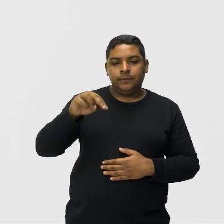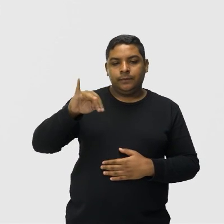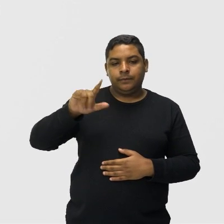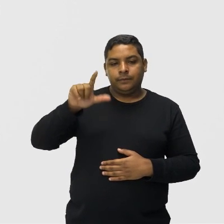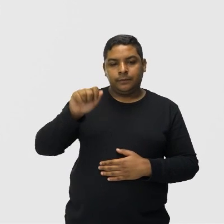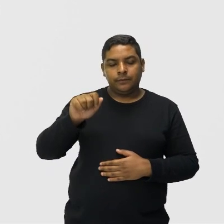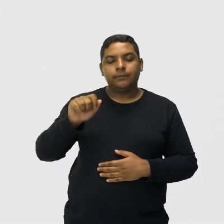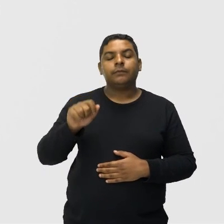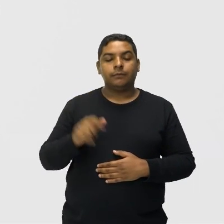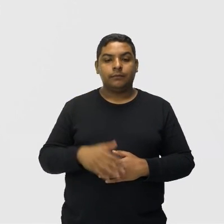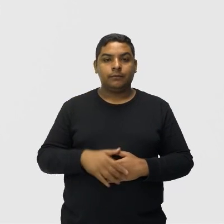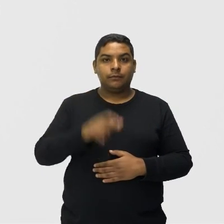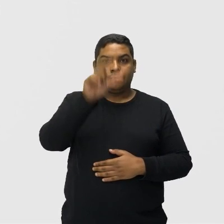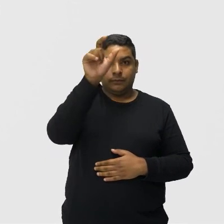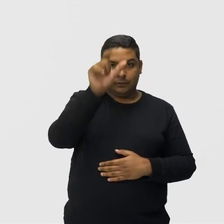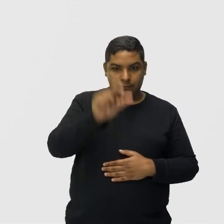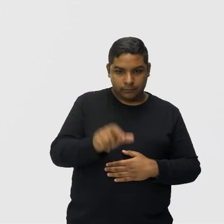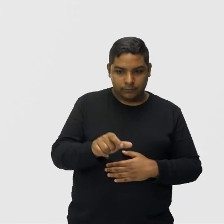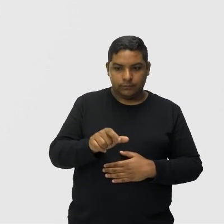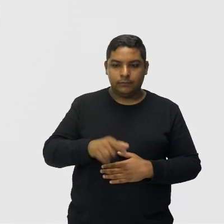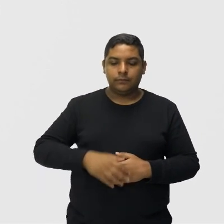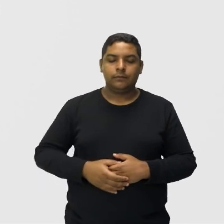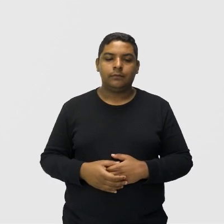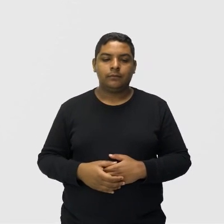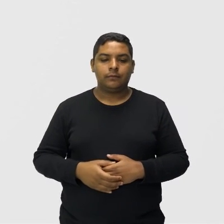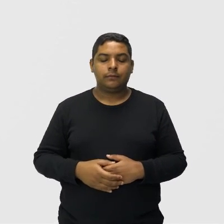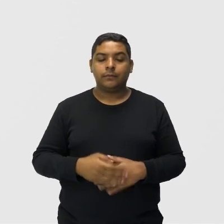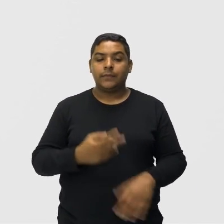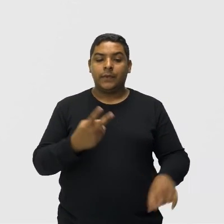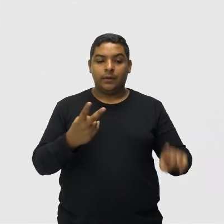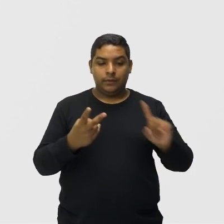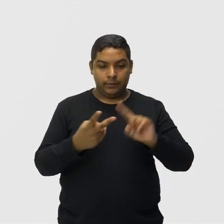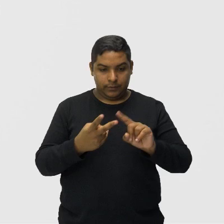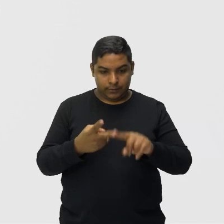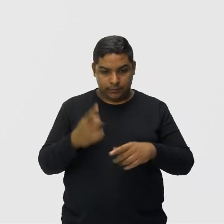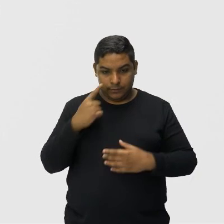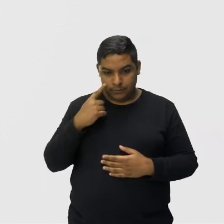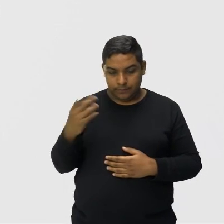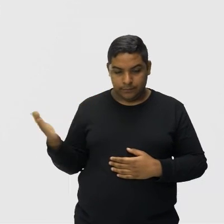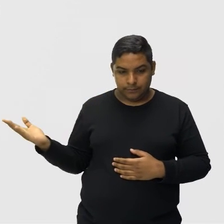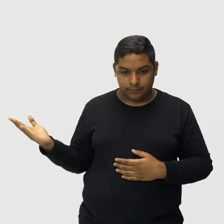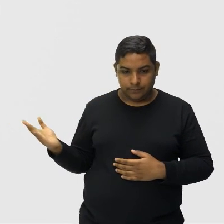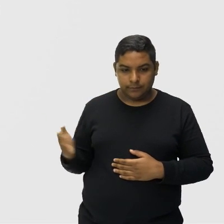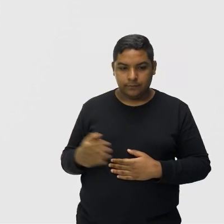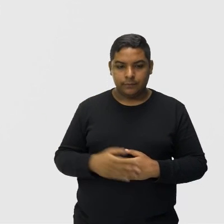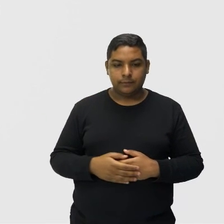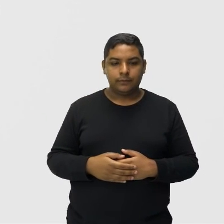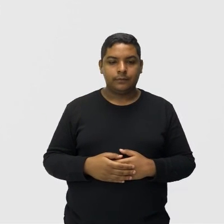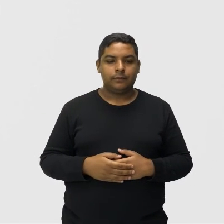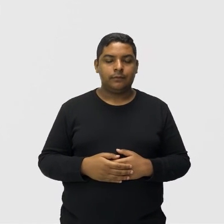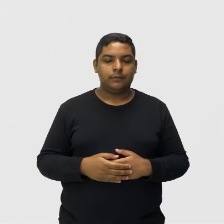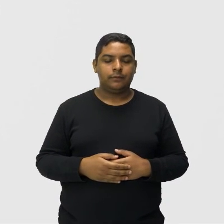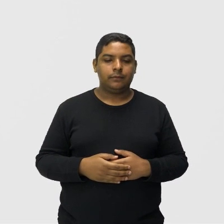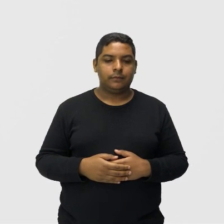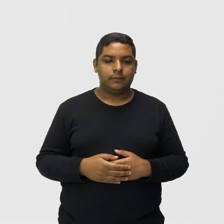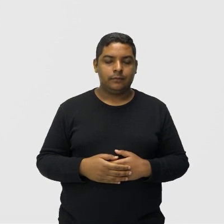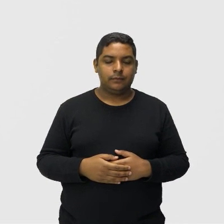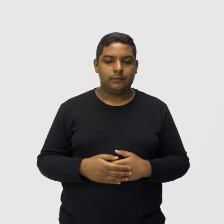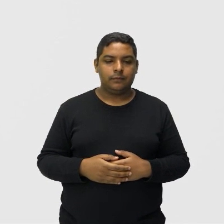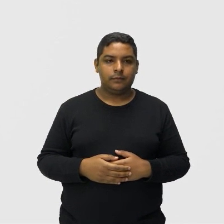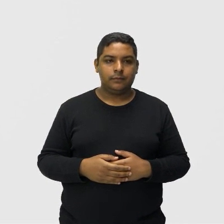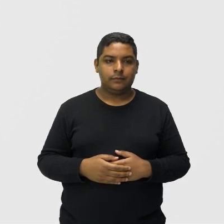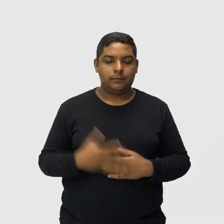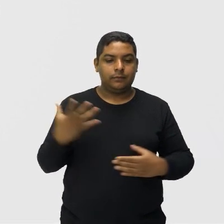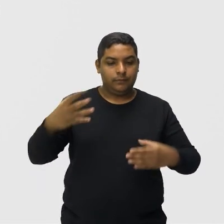extremidade. Já no segundo composto, você observa o seguinte, ó, a carbonila está aqui nessa região que eu marquei